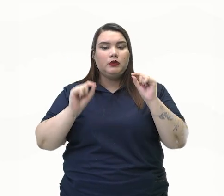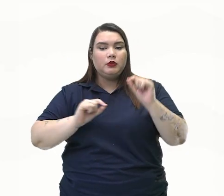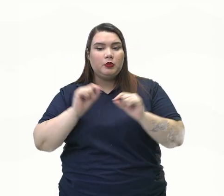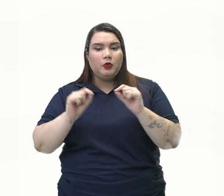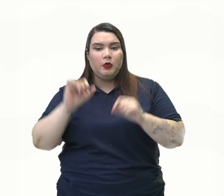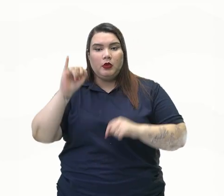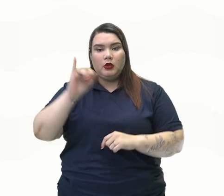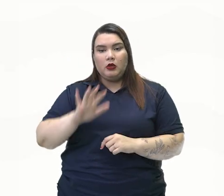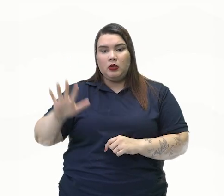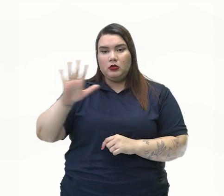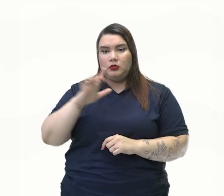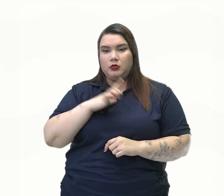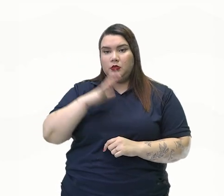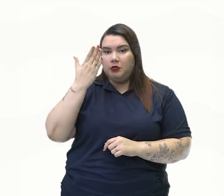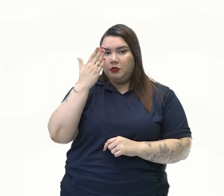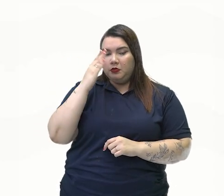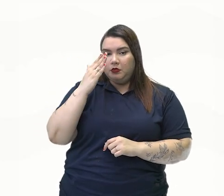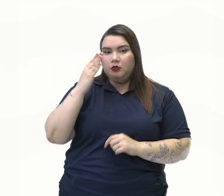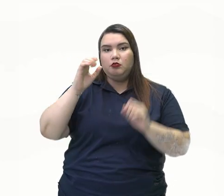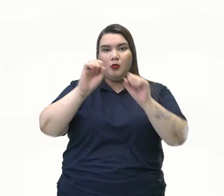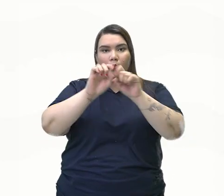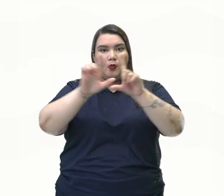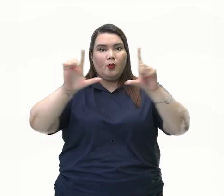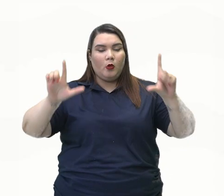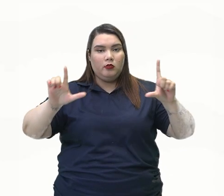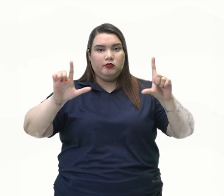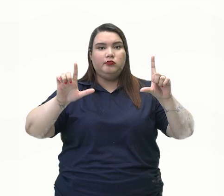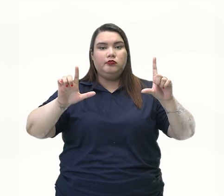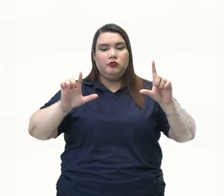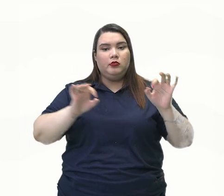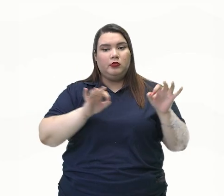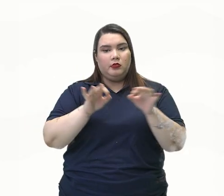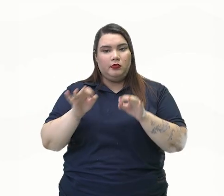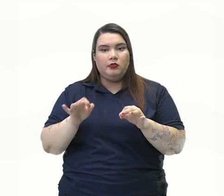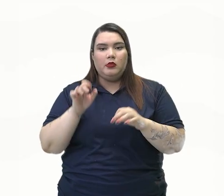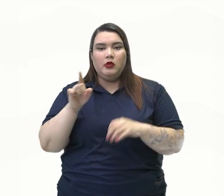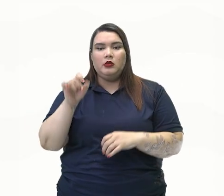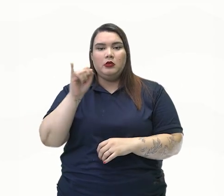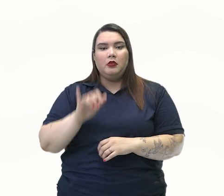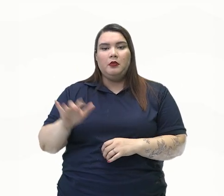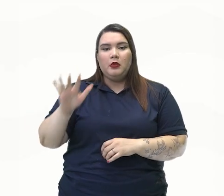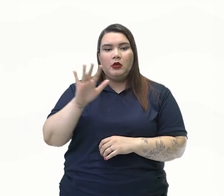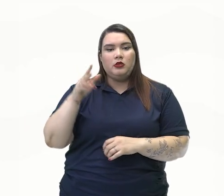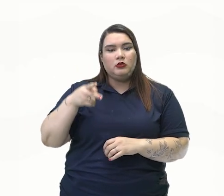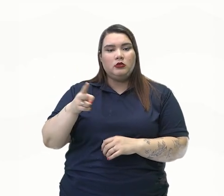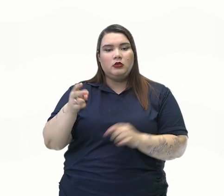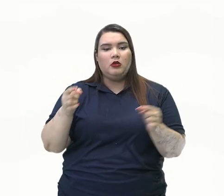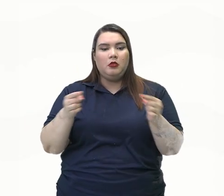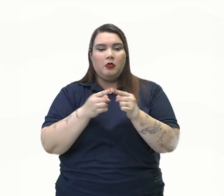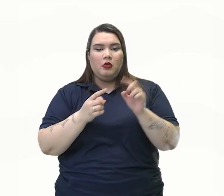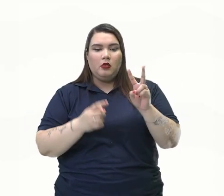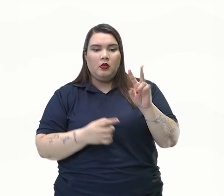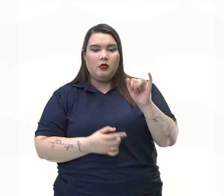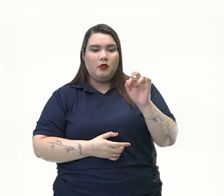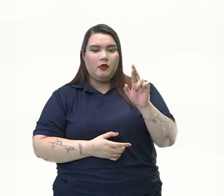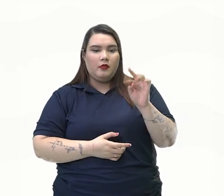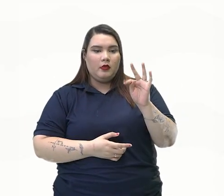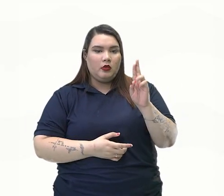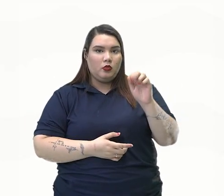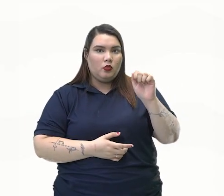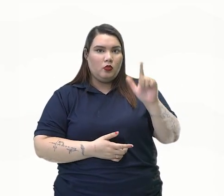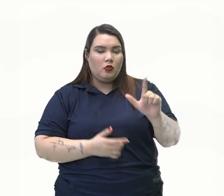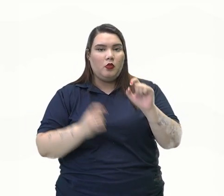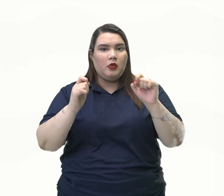a imagem formada por um espelho plano, ela vai ser sempre virtual, e o que significa que não pode